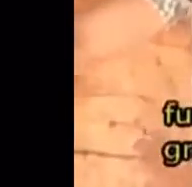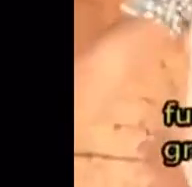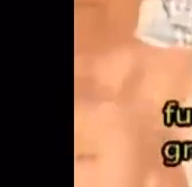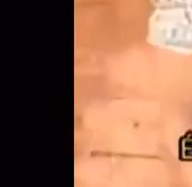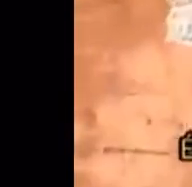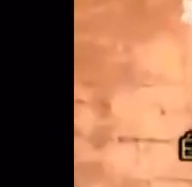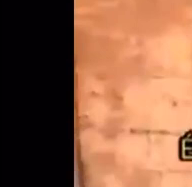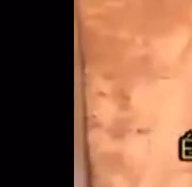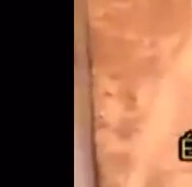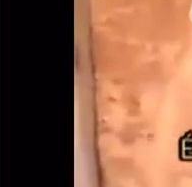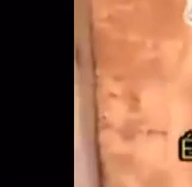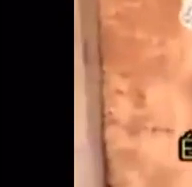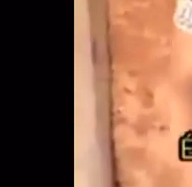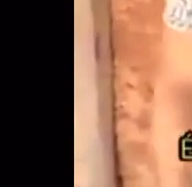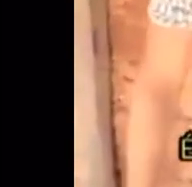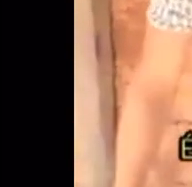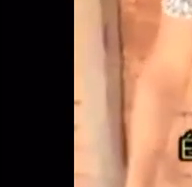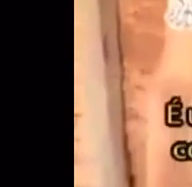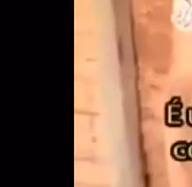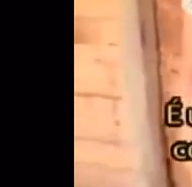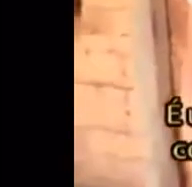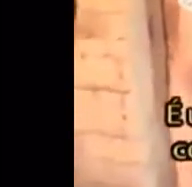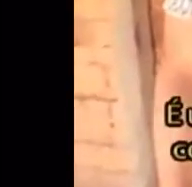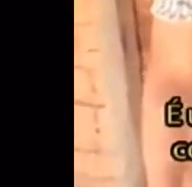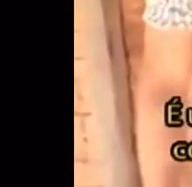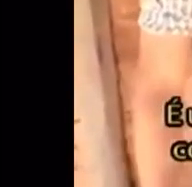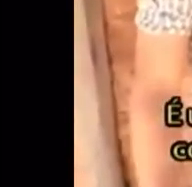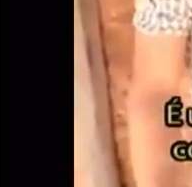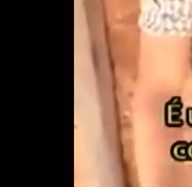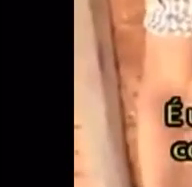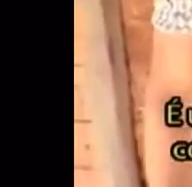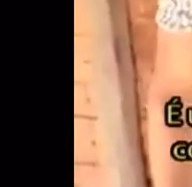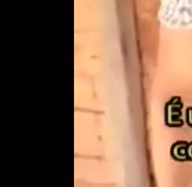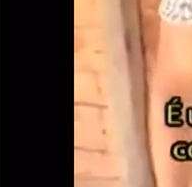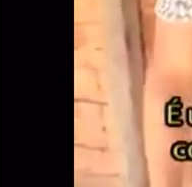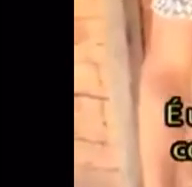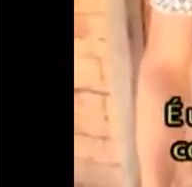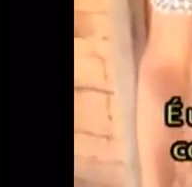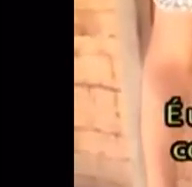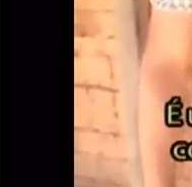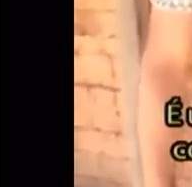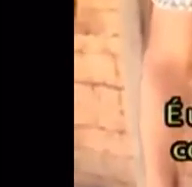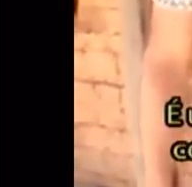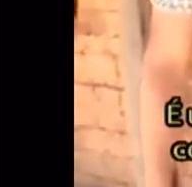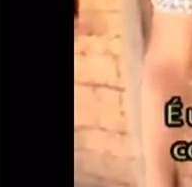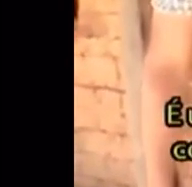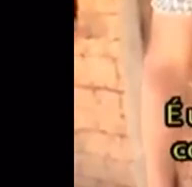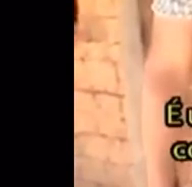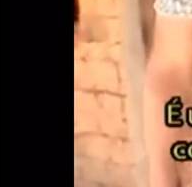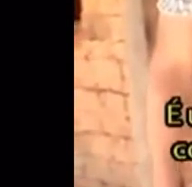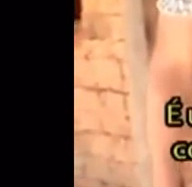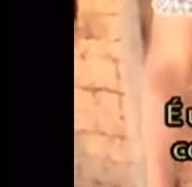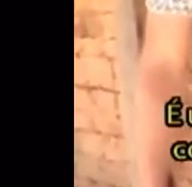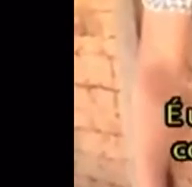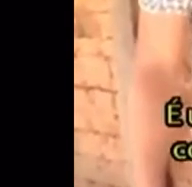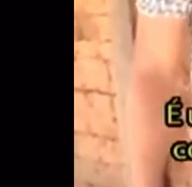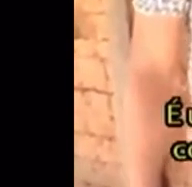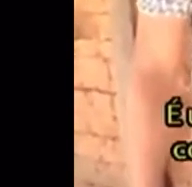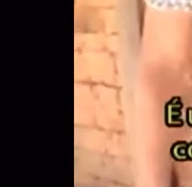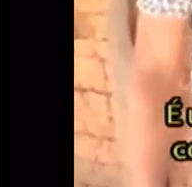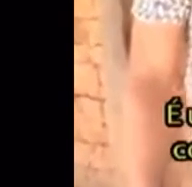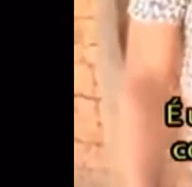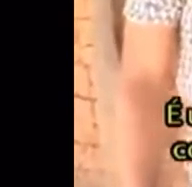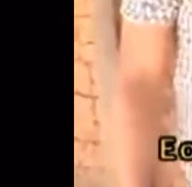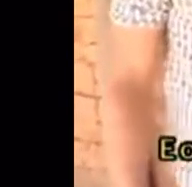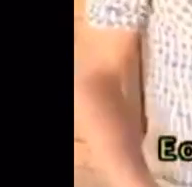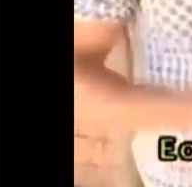festa que é São João, né, João? É o maior São João do mundo, Cássio. É um evento que caracteriza-se no Nordeste como a sua maior expressão da